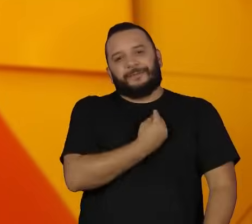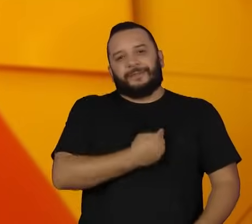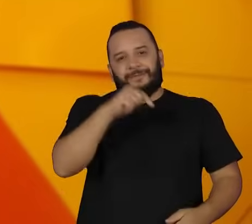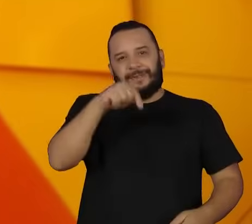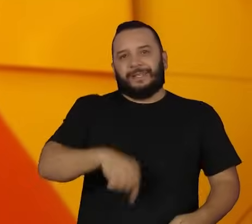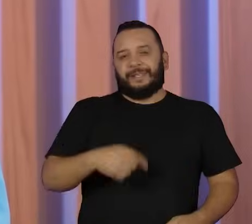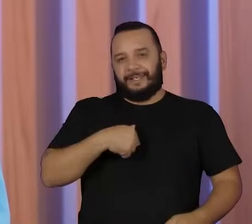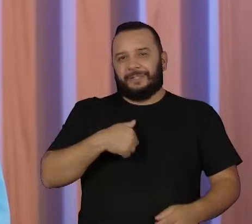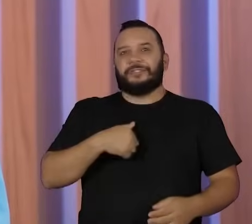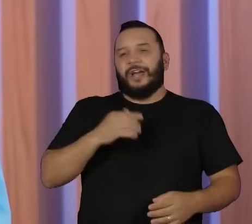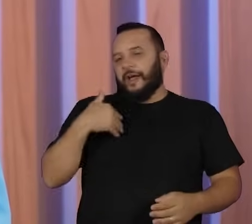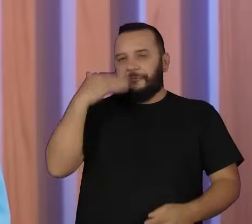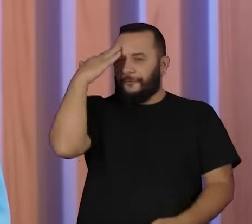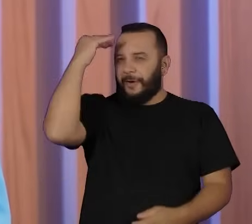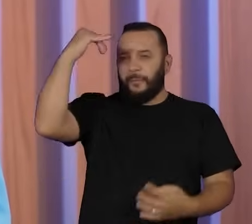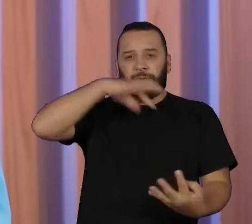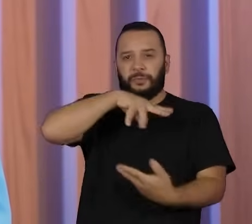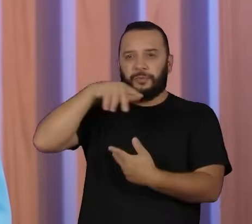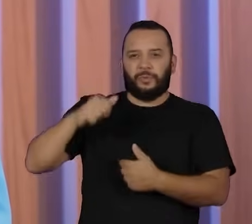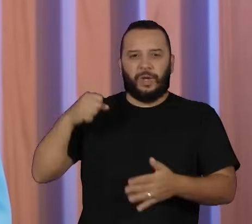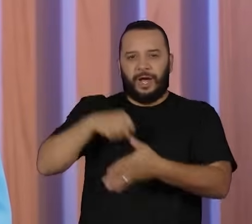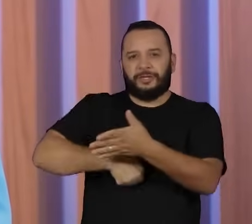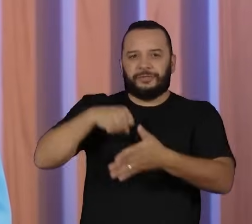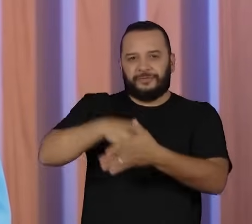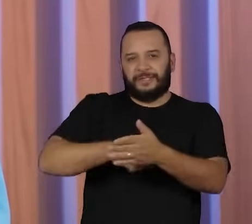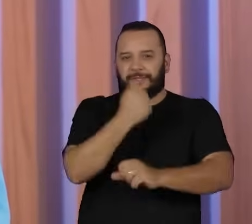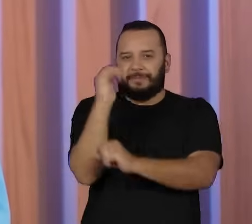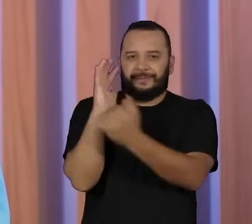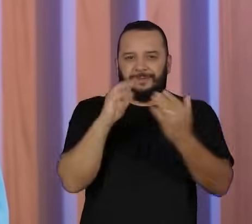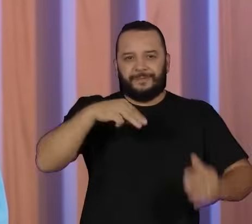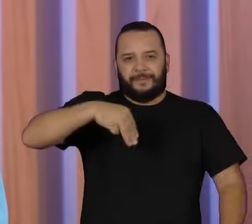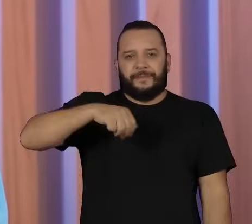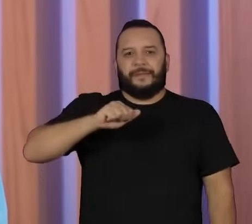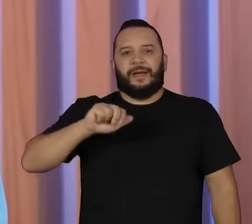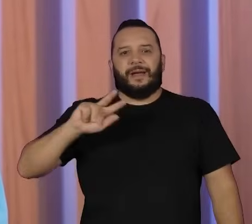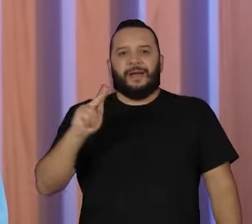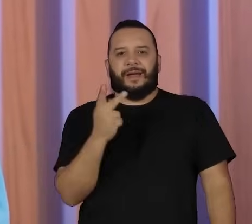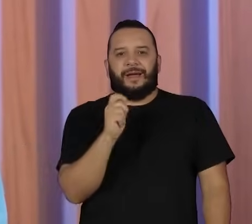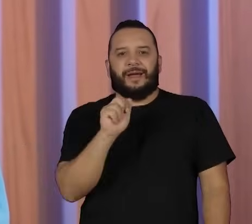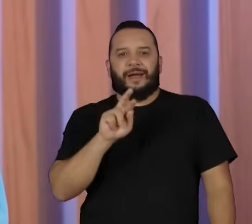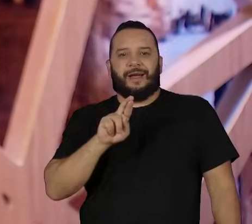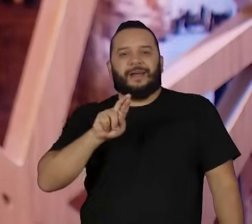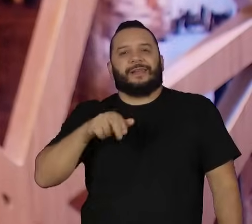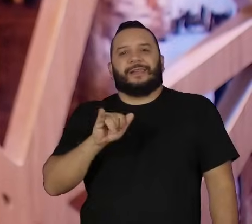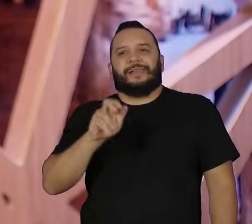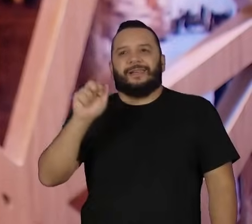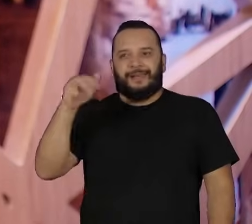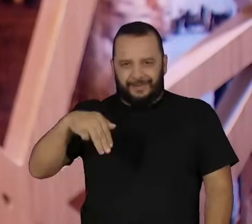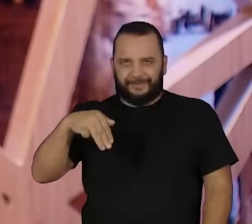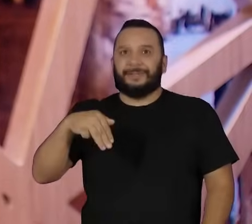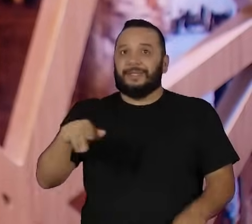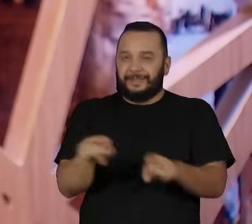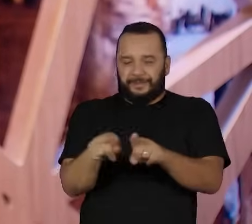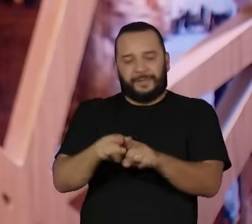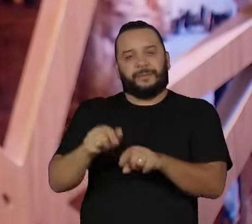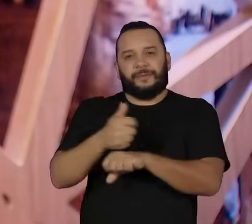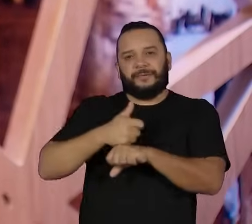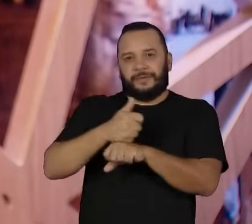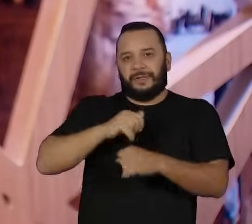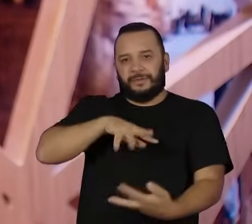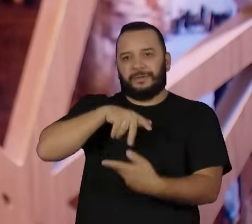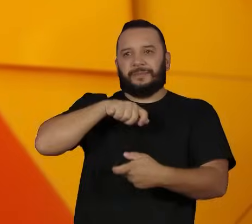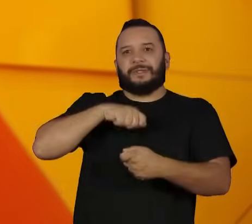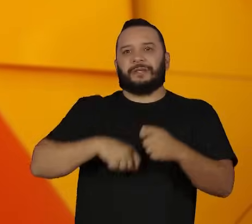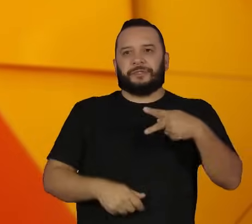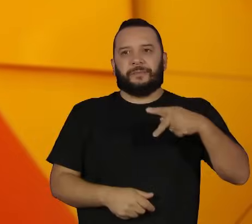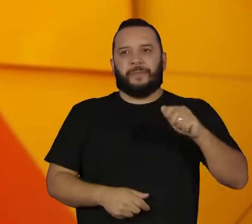a internacionalista e ativista em meio ambiente, Marrayan Sampaio, e a especialista em sustentabilidade, Paula